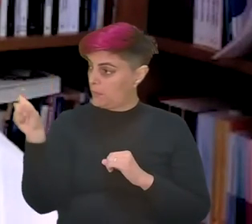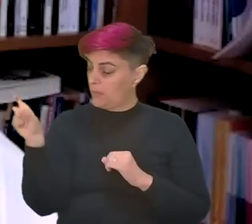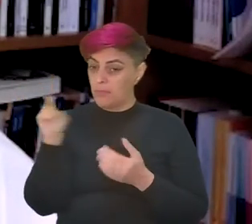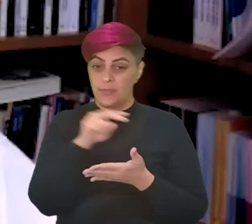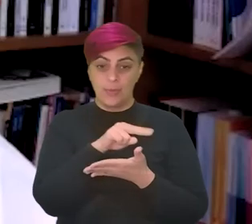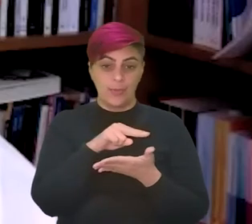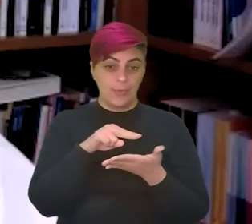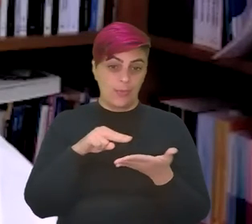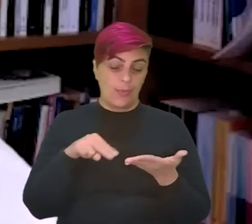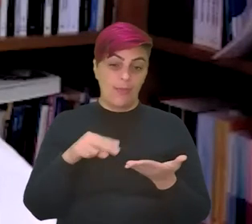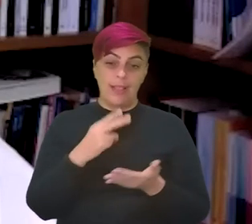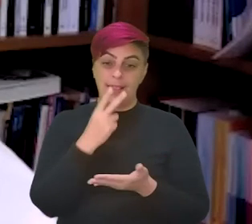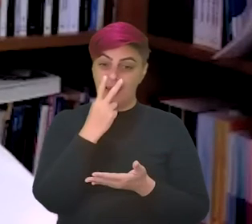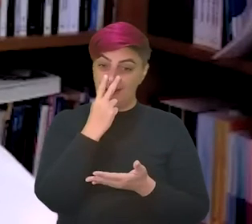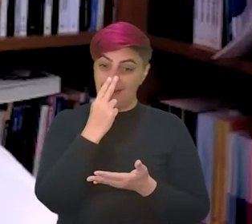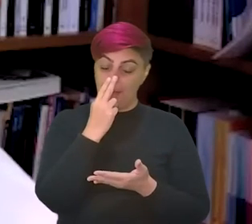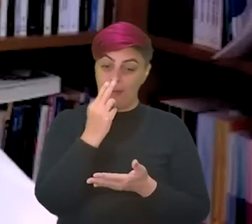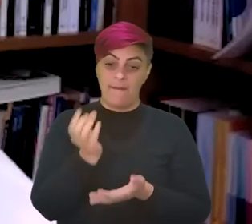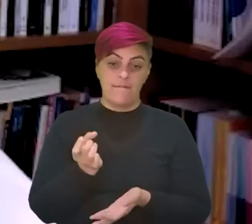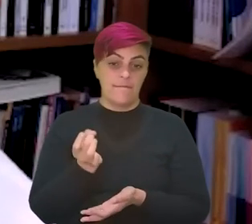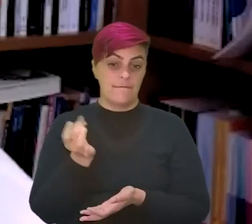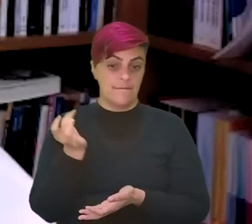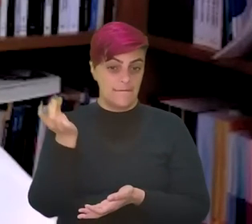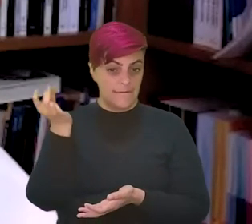leitor é um companheiro